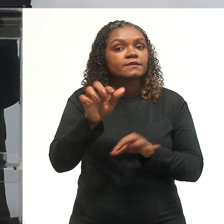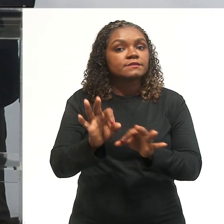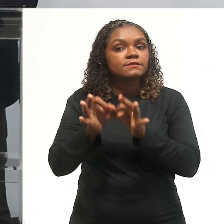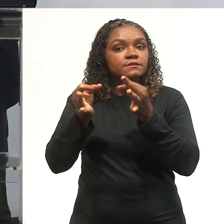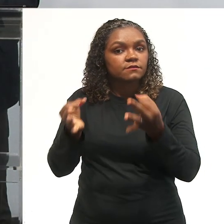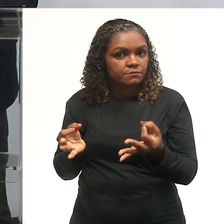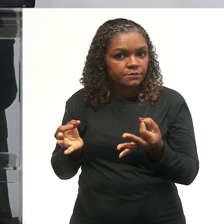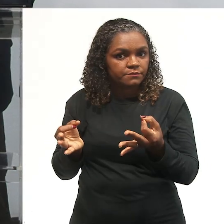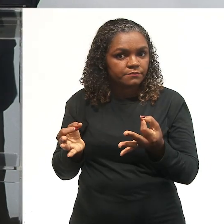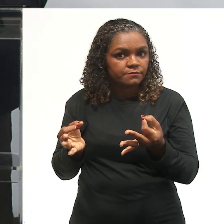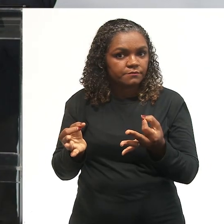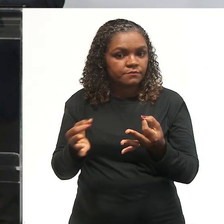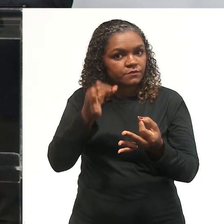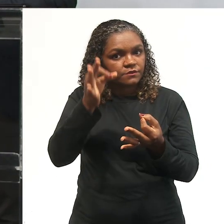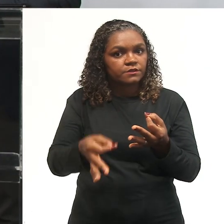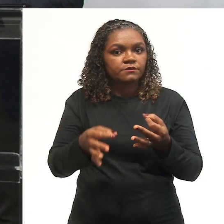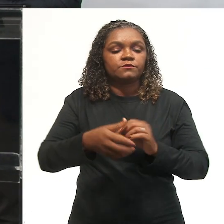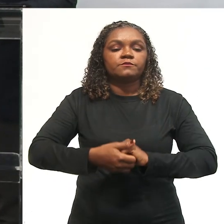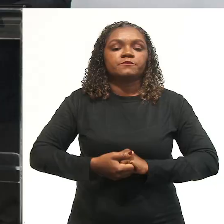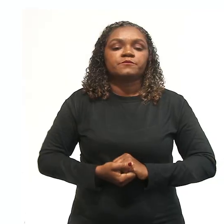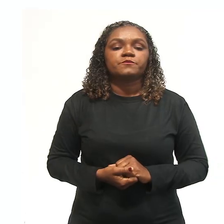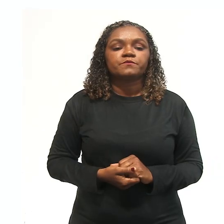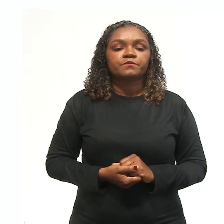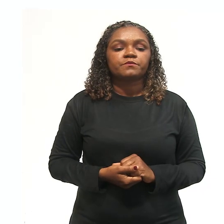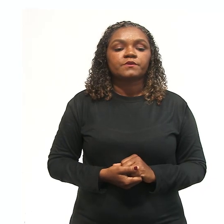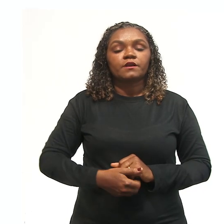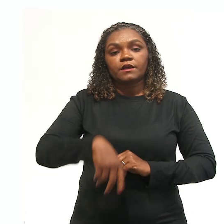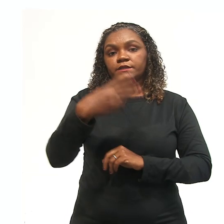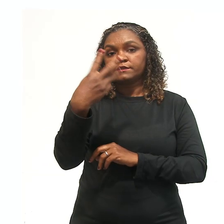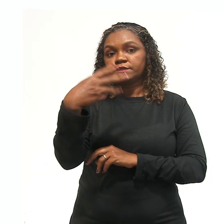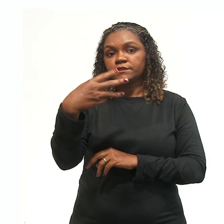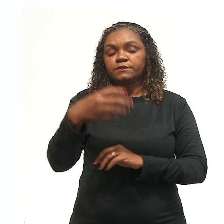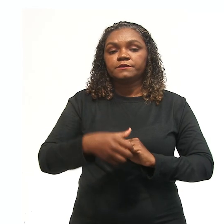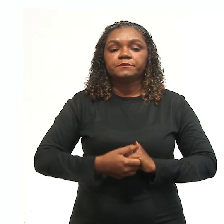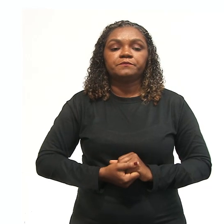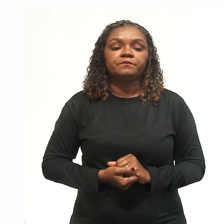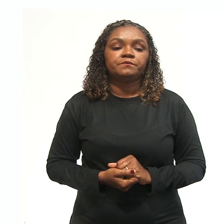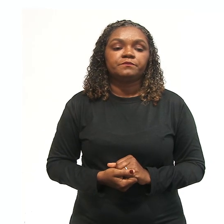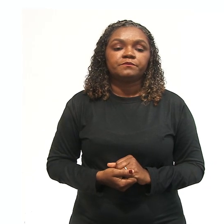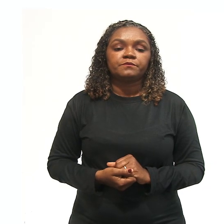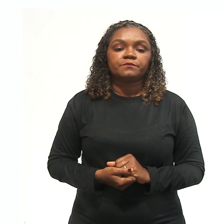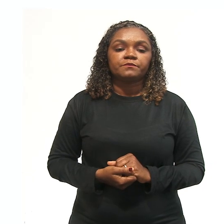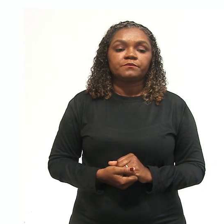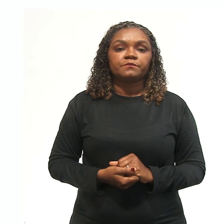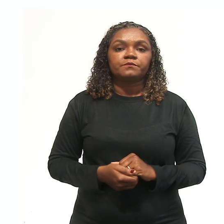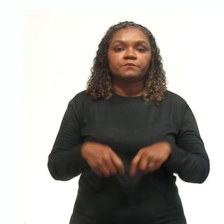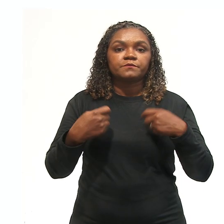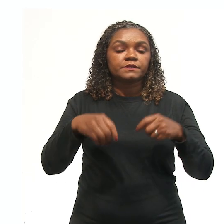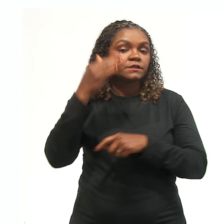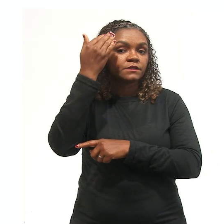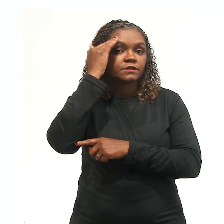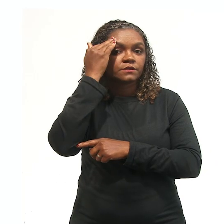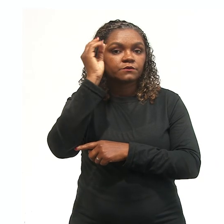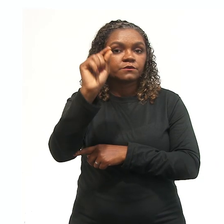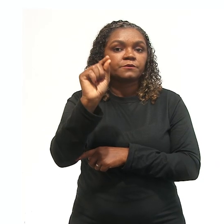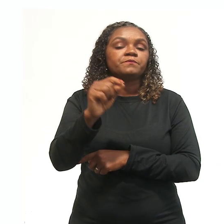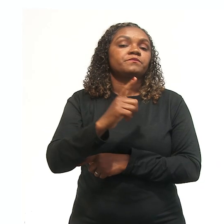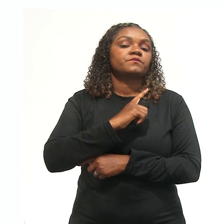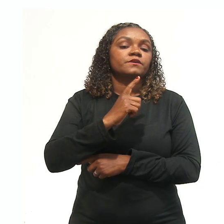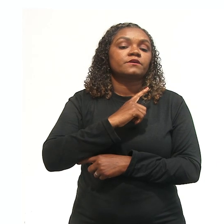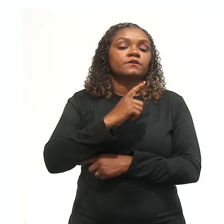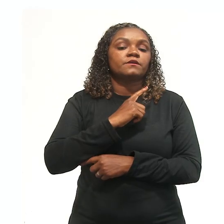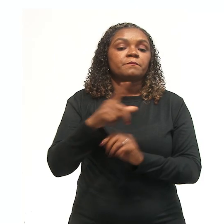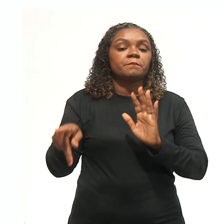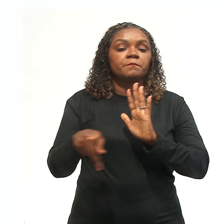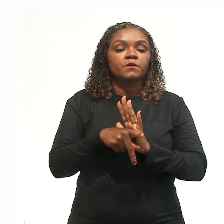comum. Tudo bem? Beleza. A terceira questão também que a gente tem que entender é que o critério